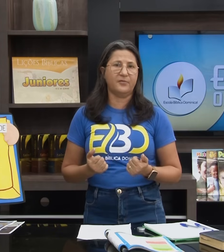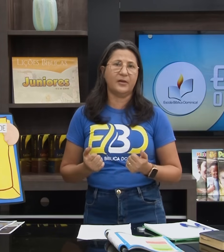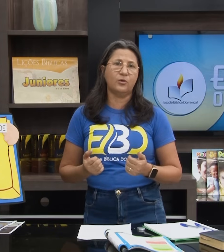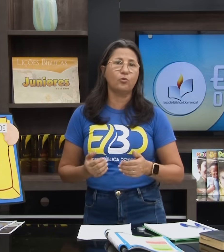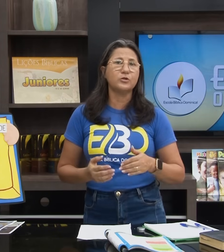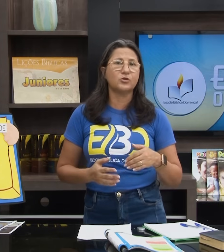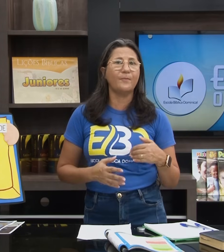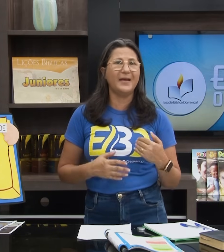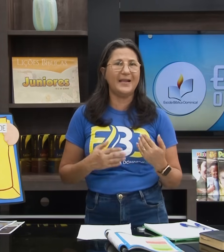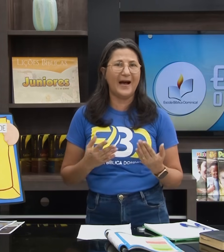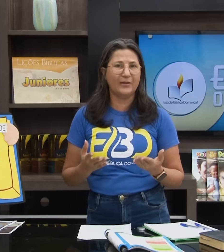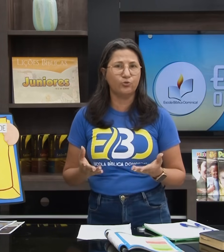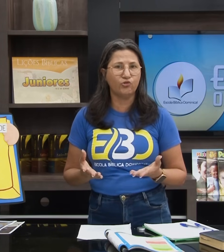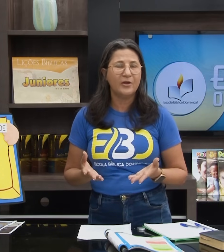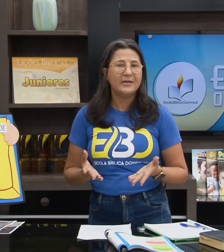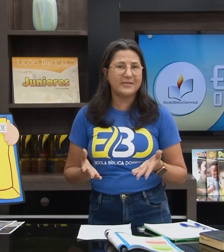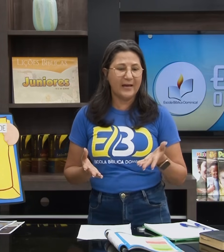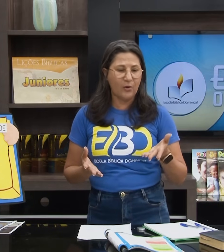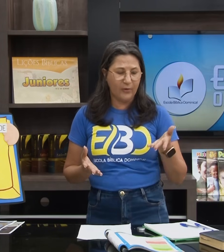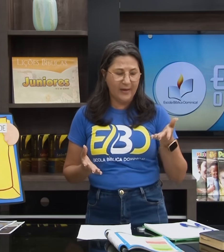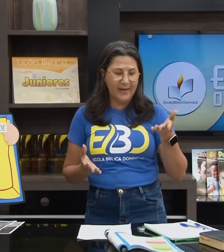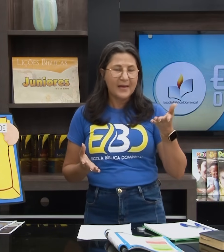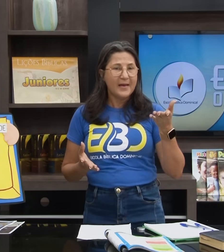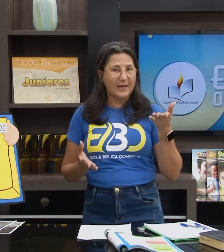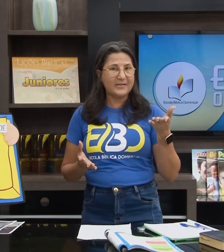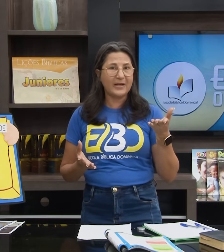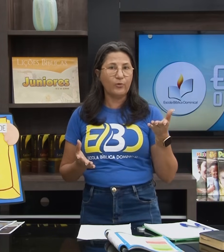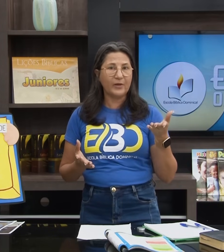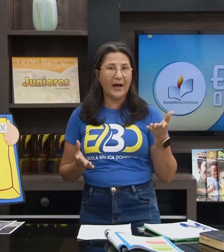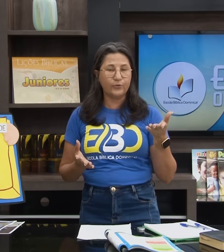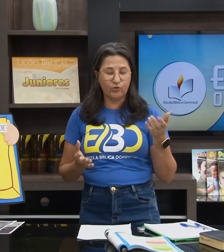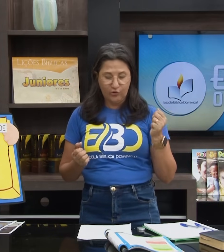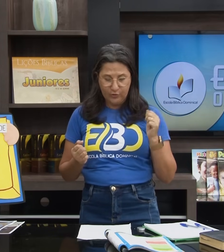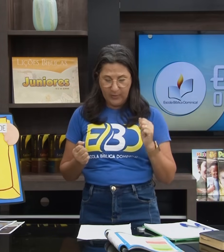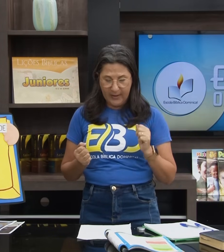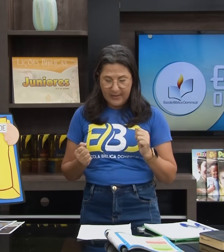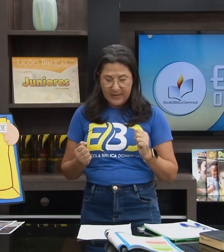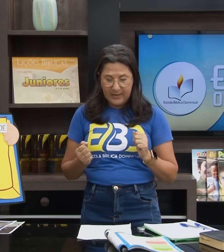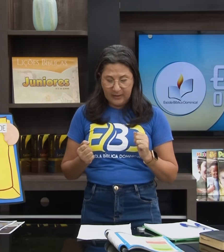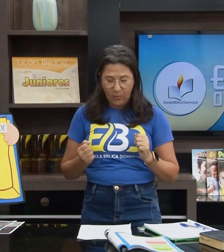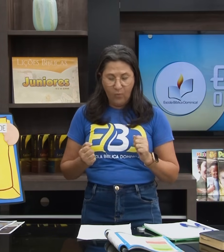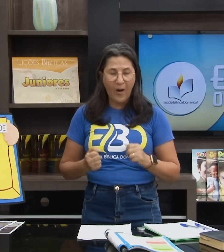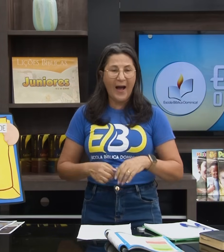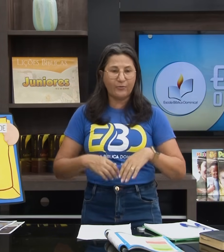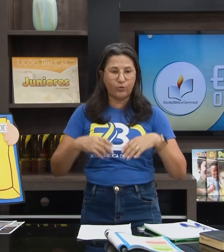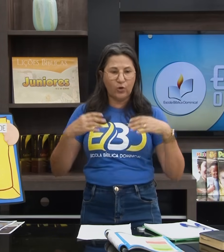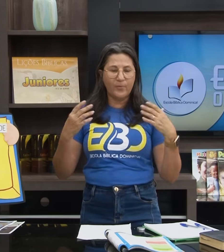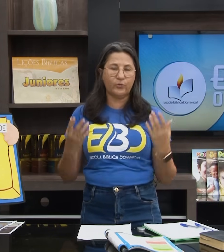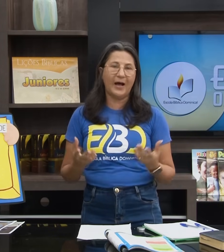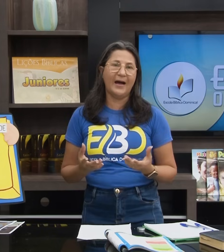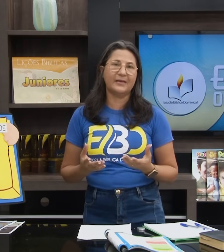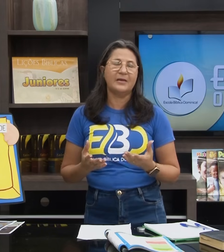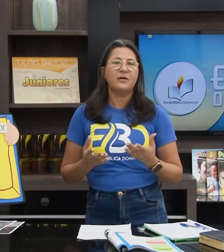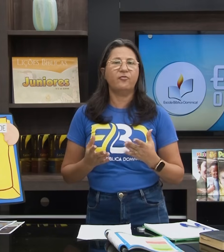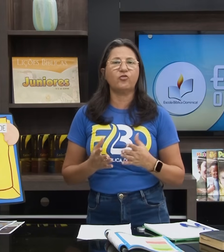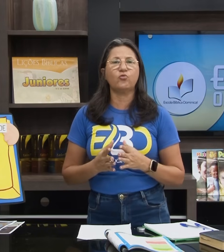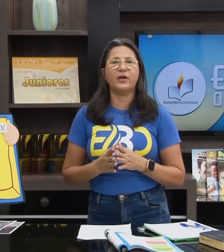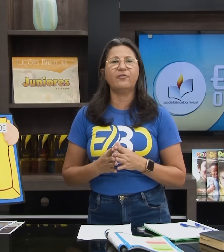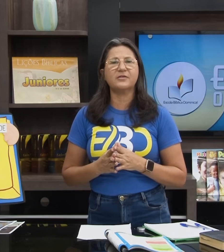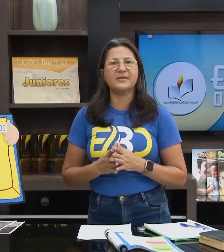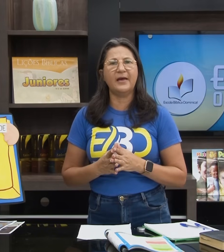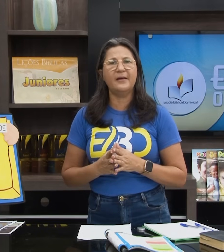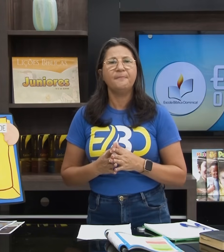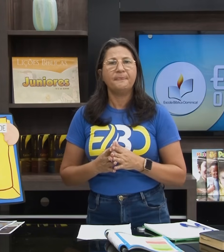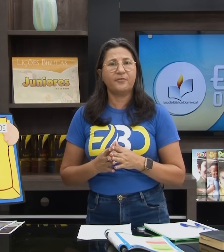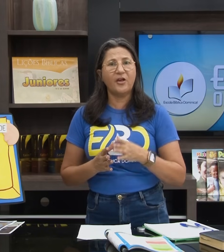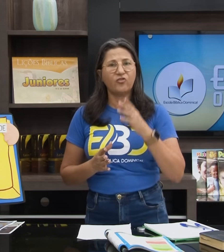a sua criança que os humilhados serão o quê exaltados não é então um ato de humildade faz com